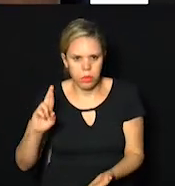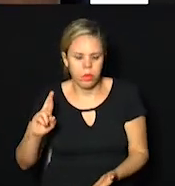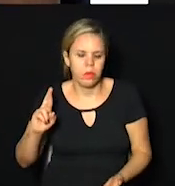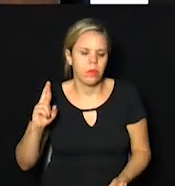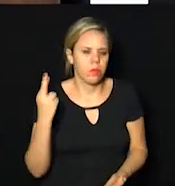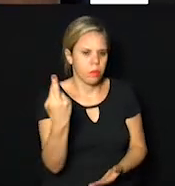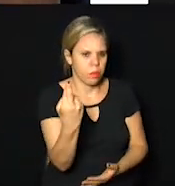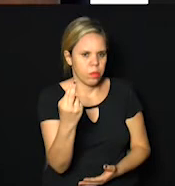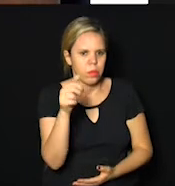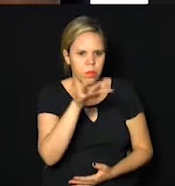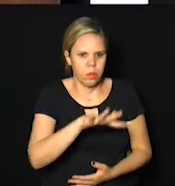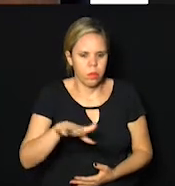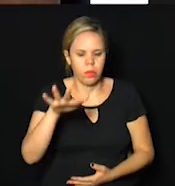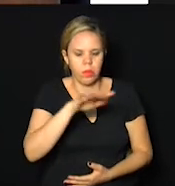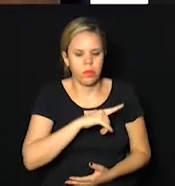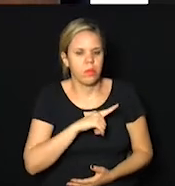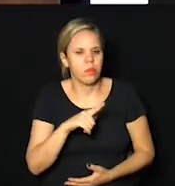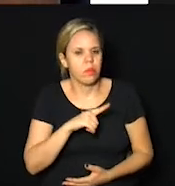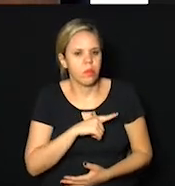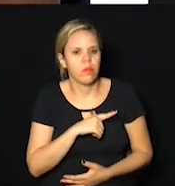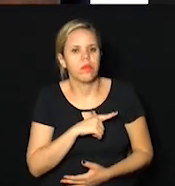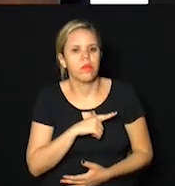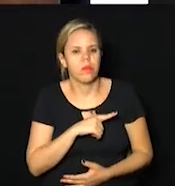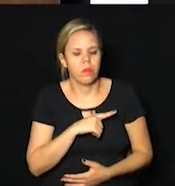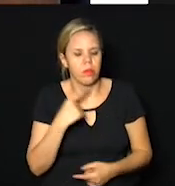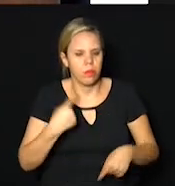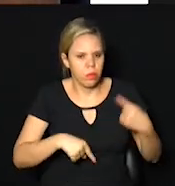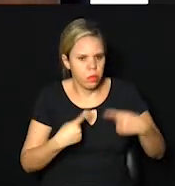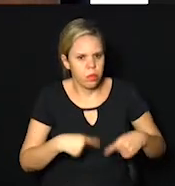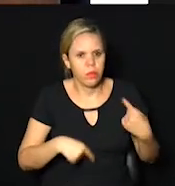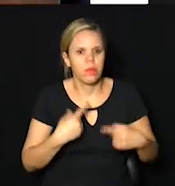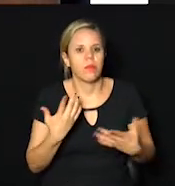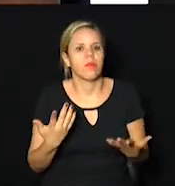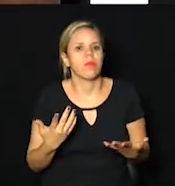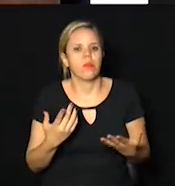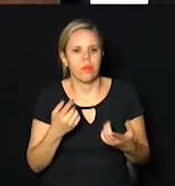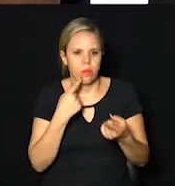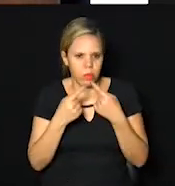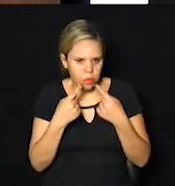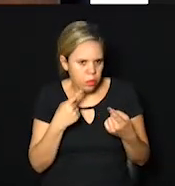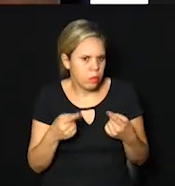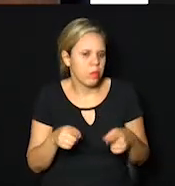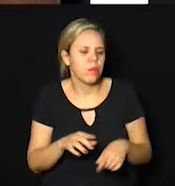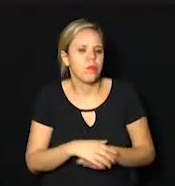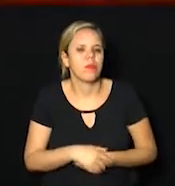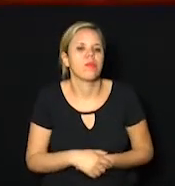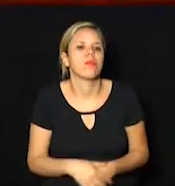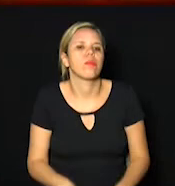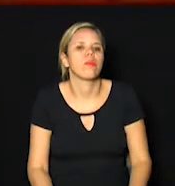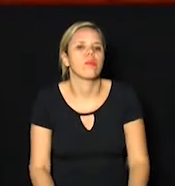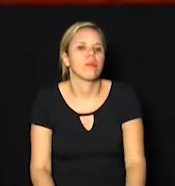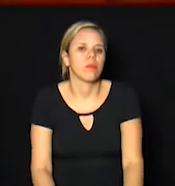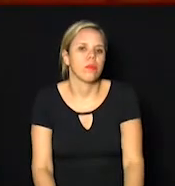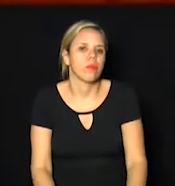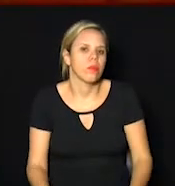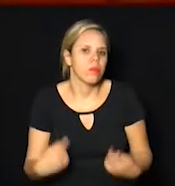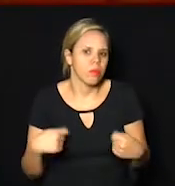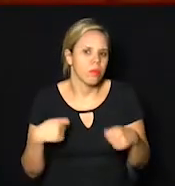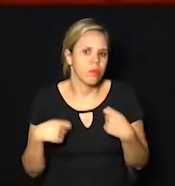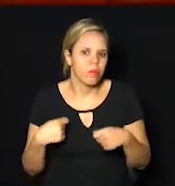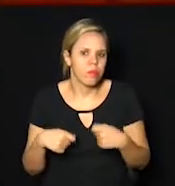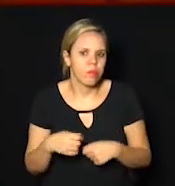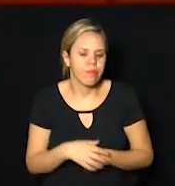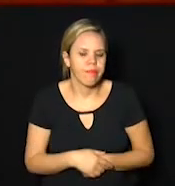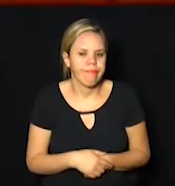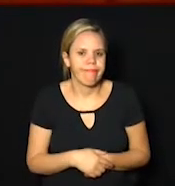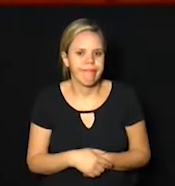do ambiente em que se deu a discussão política. Tá? É necessário, viu? Eu estava